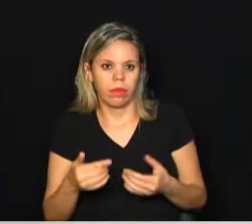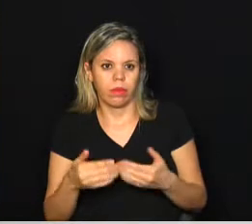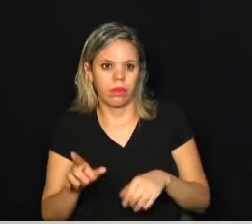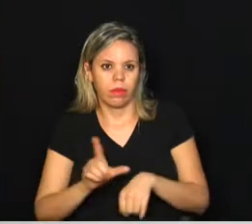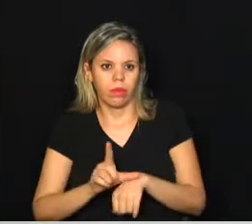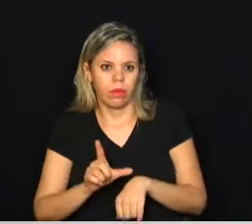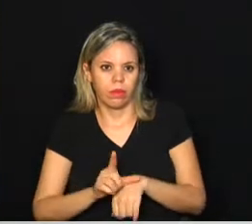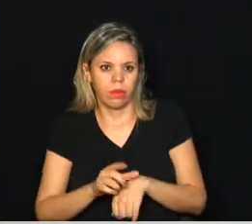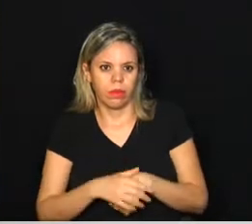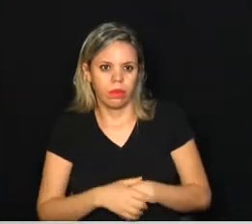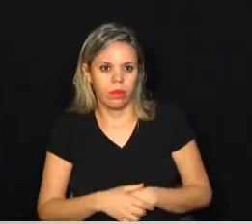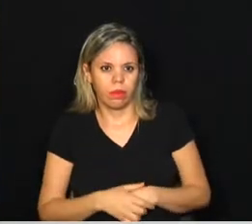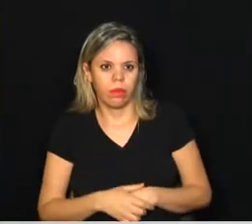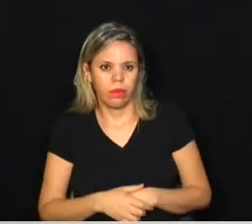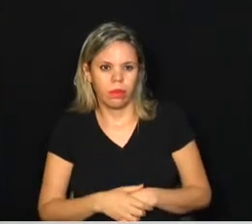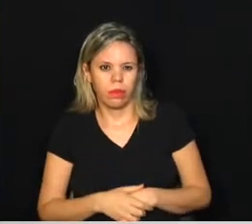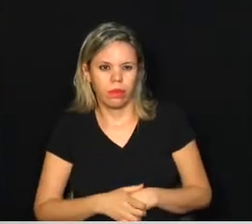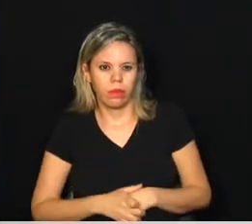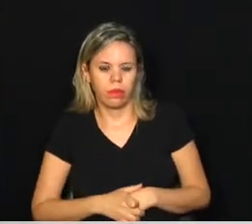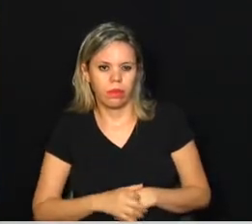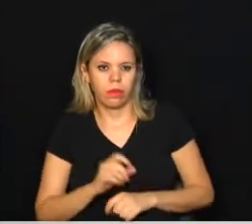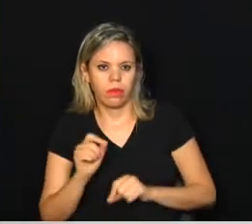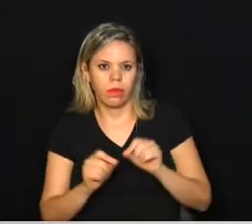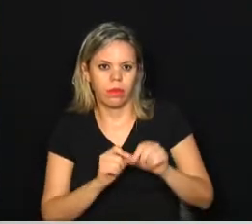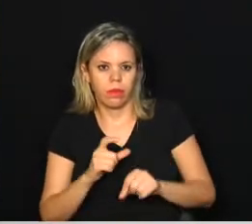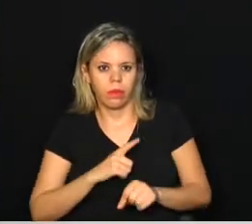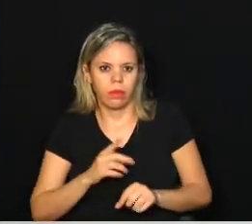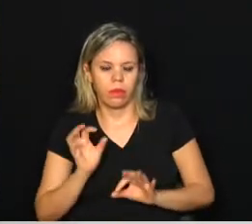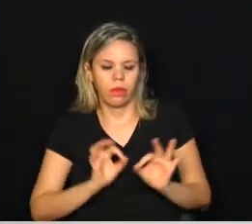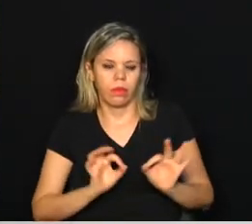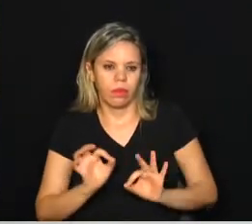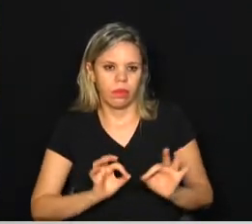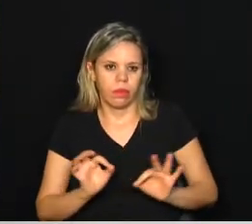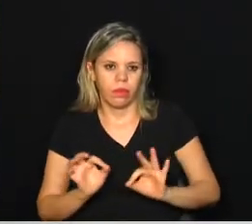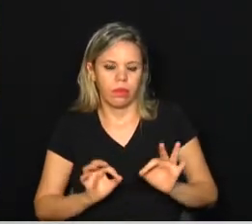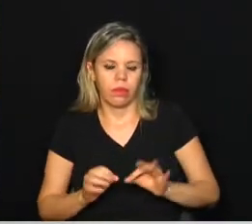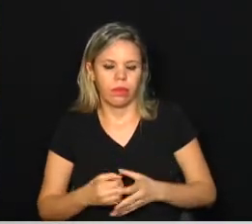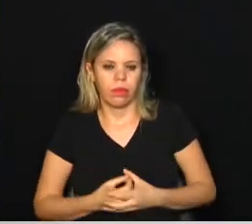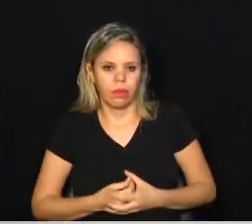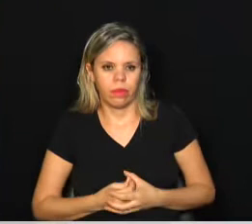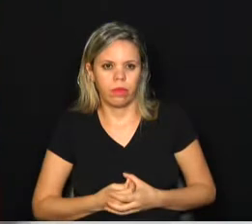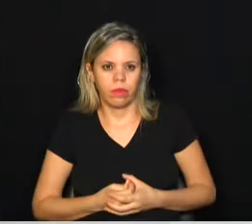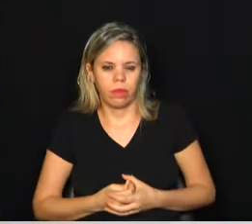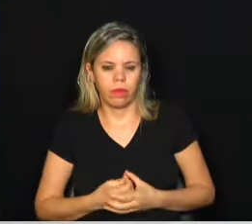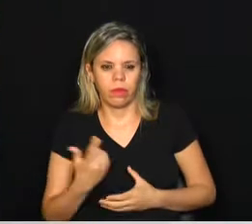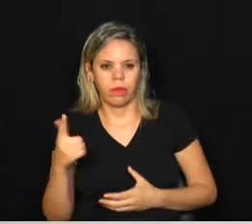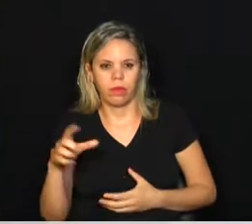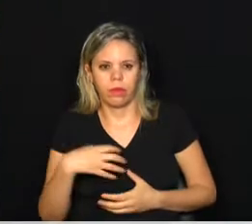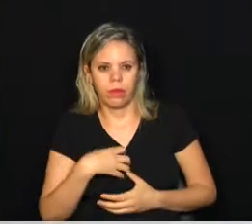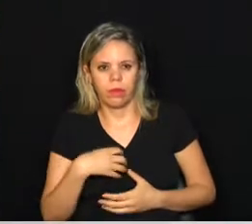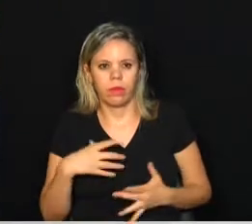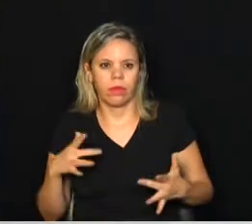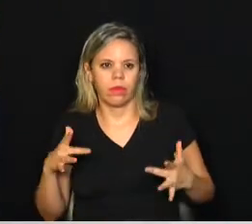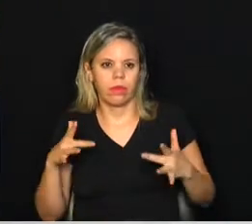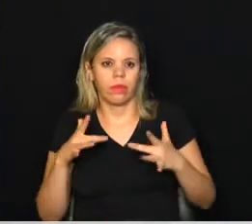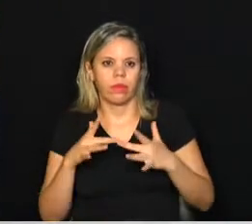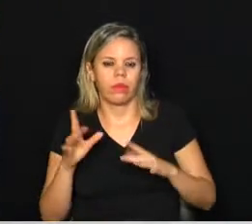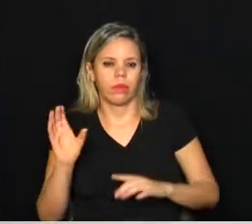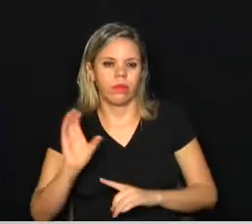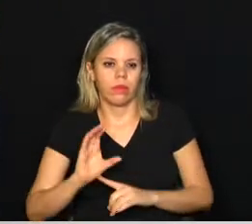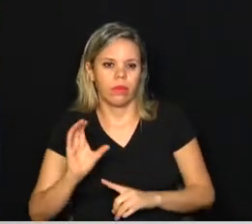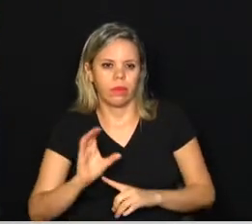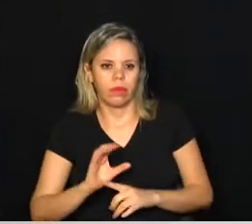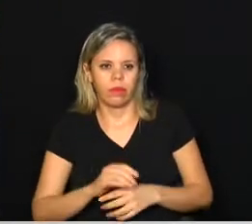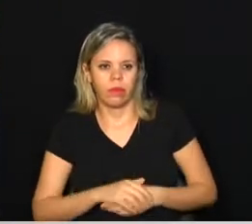loja, né? E quem tinha um preparo e outro tipo de conexão com o cliente,